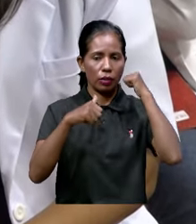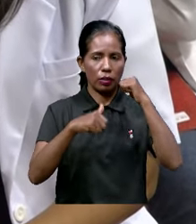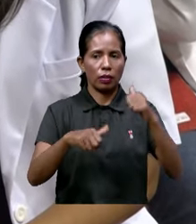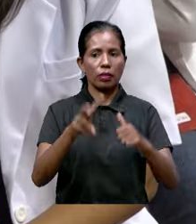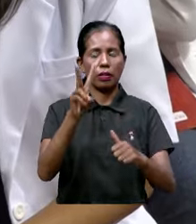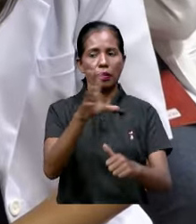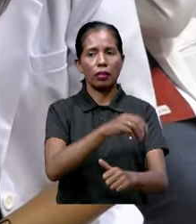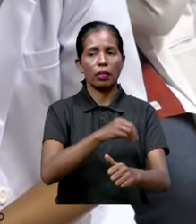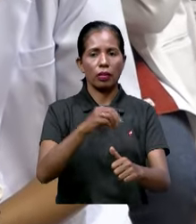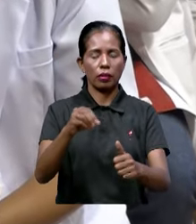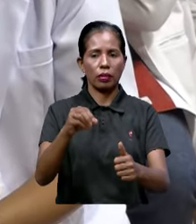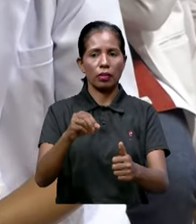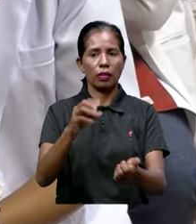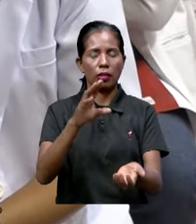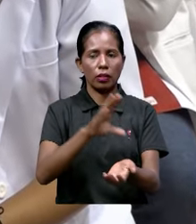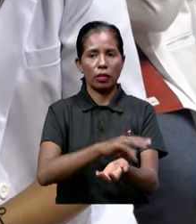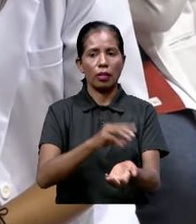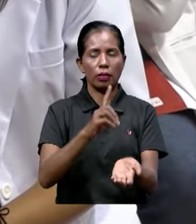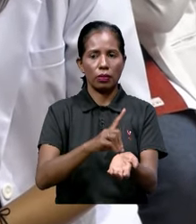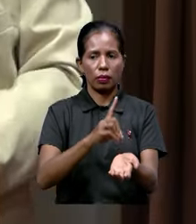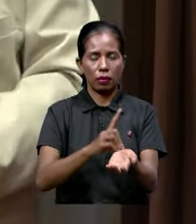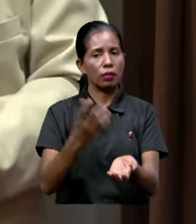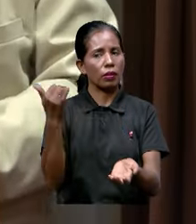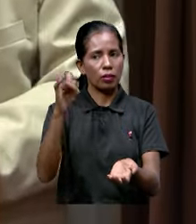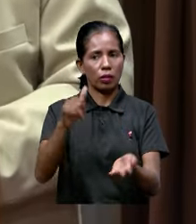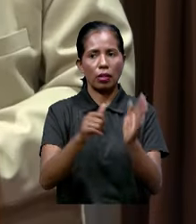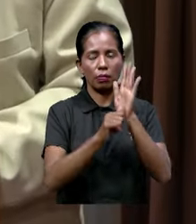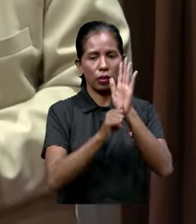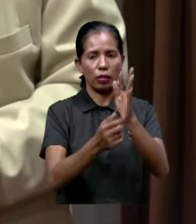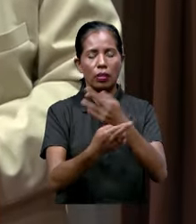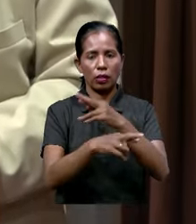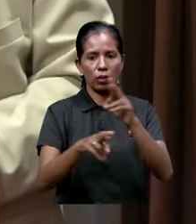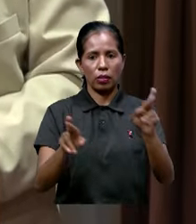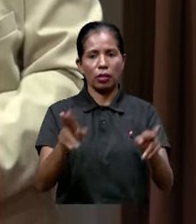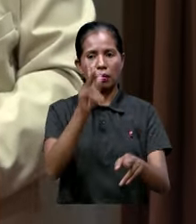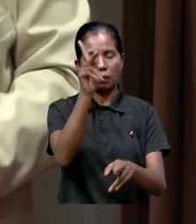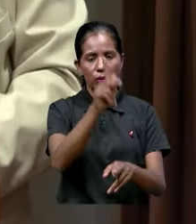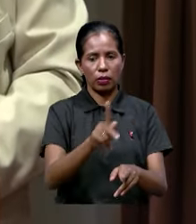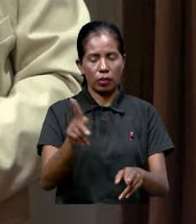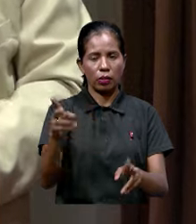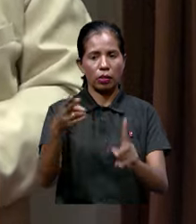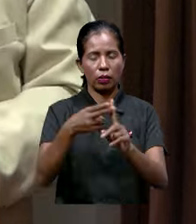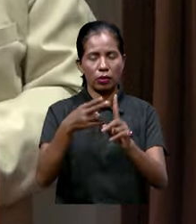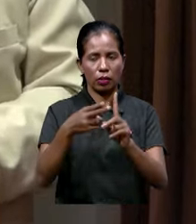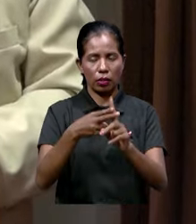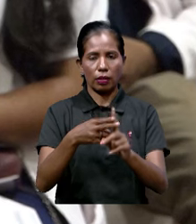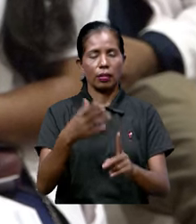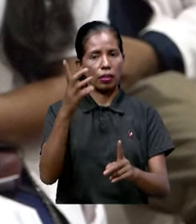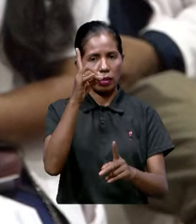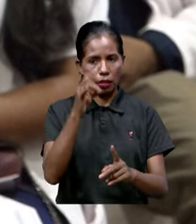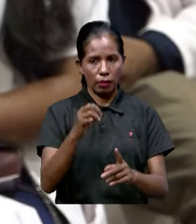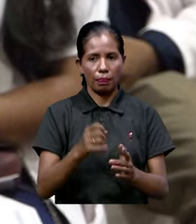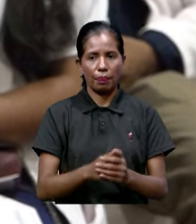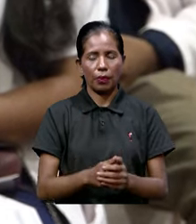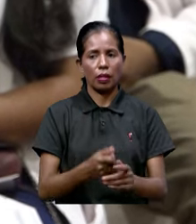sessão científica Medicina Interna, ao apresentar resultado pesquisa e a Hotel Novo Turismo de Lei.